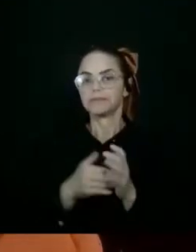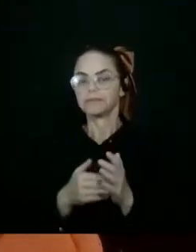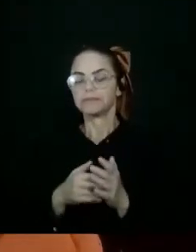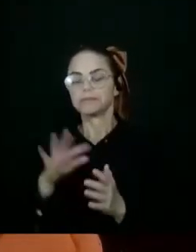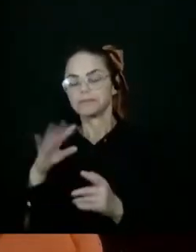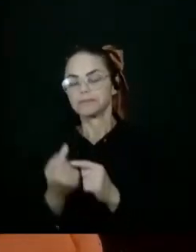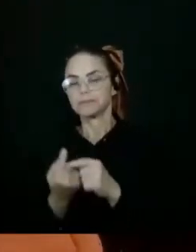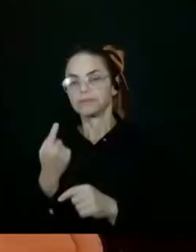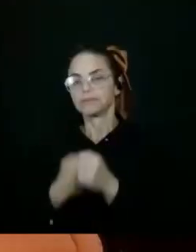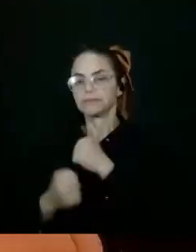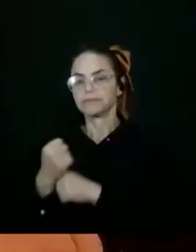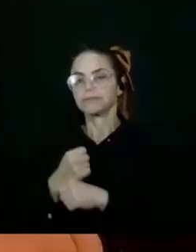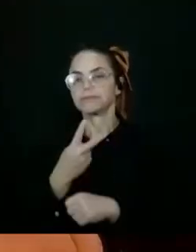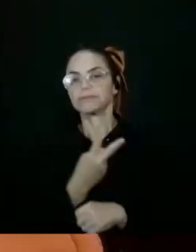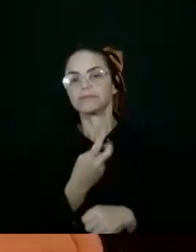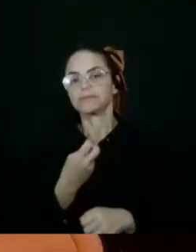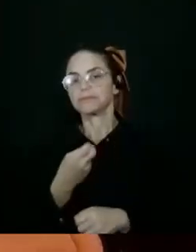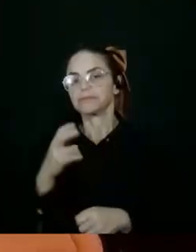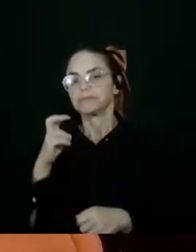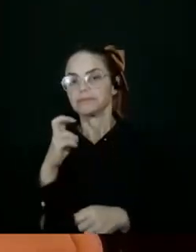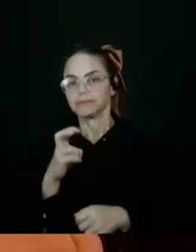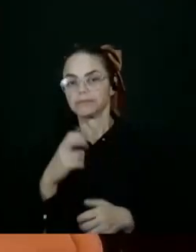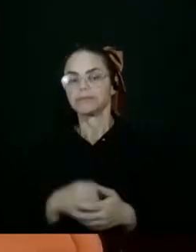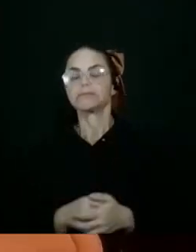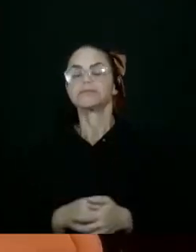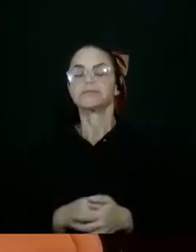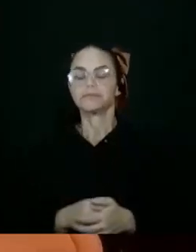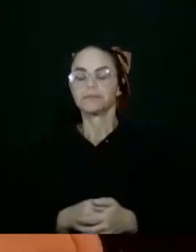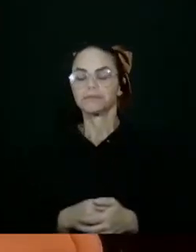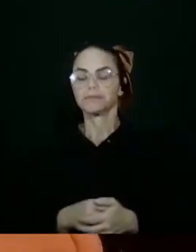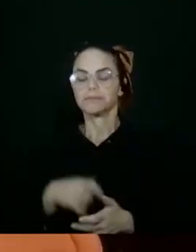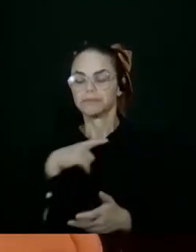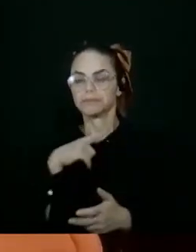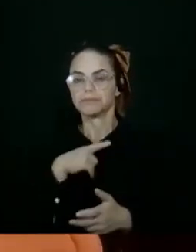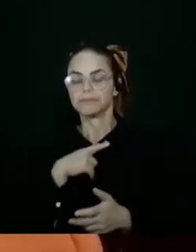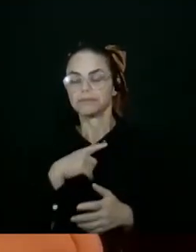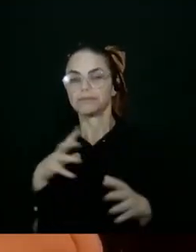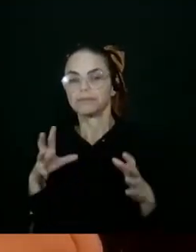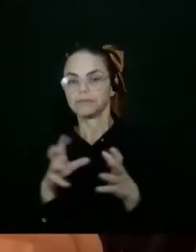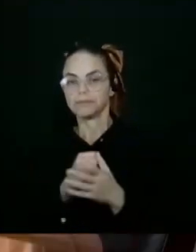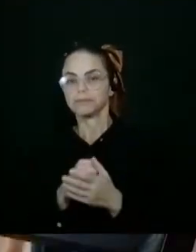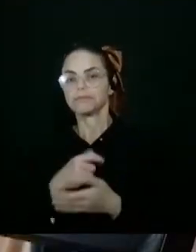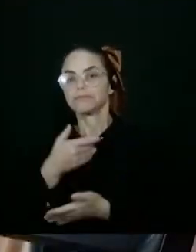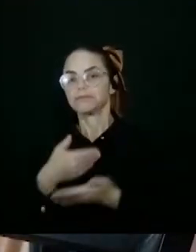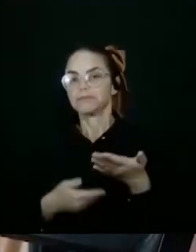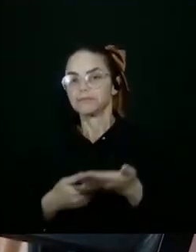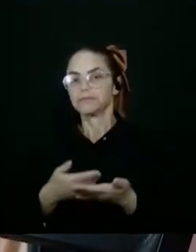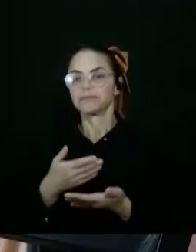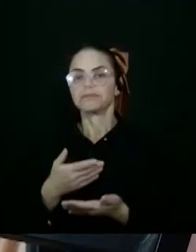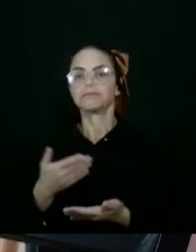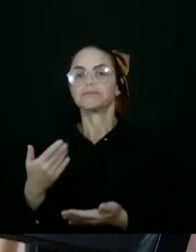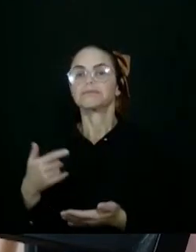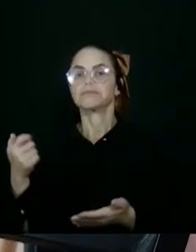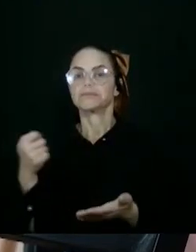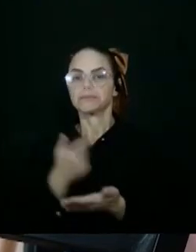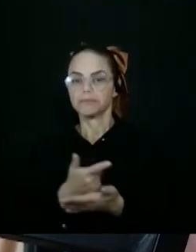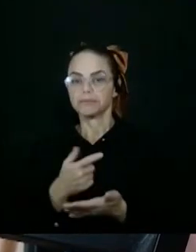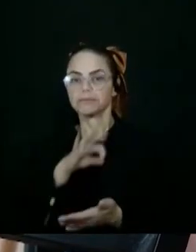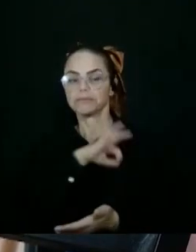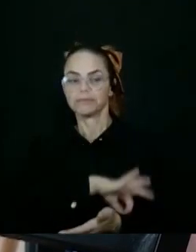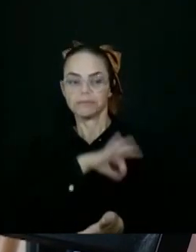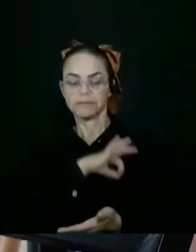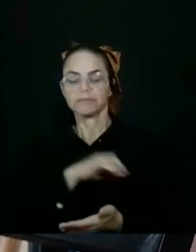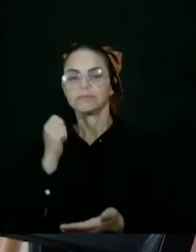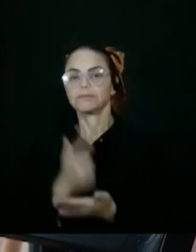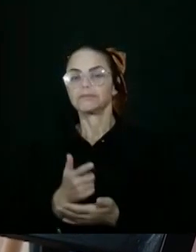de 2025. Então, tem que se juntar todos os recibos, tudo que aconteceu. Comprei um carro